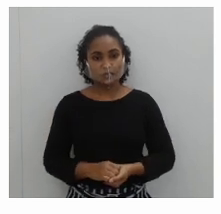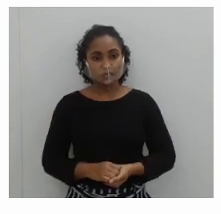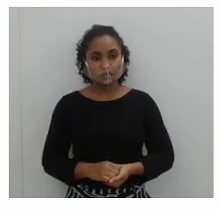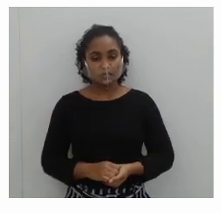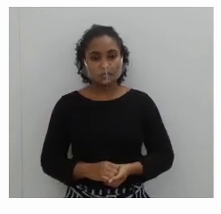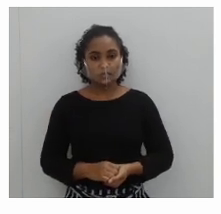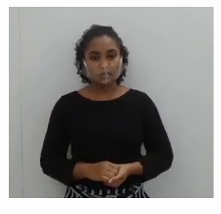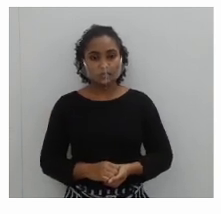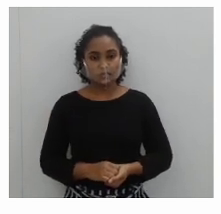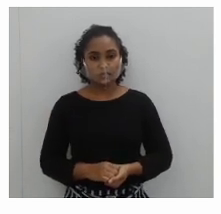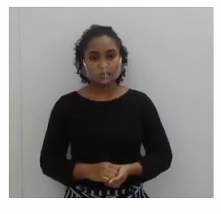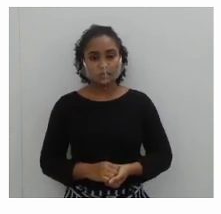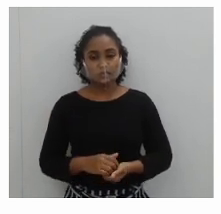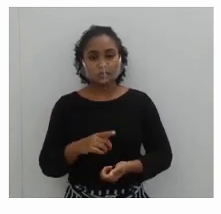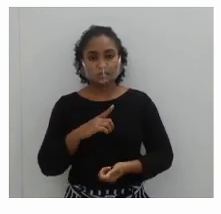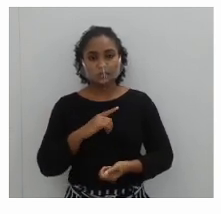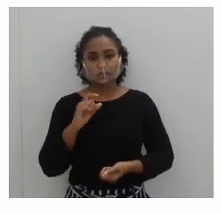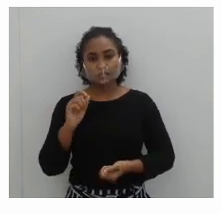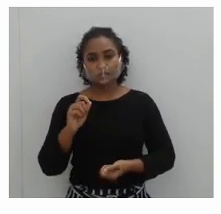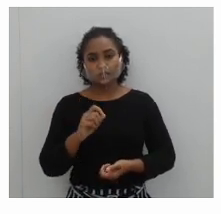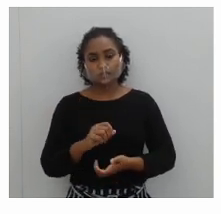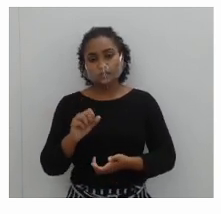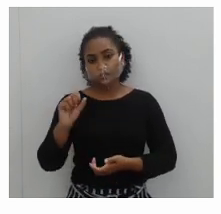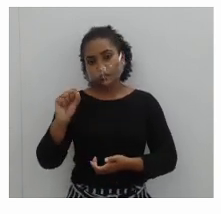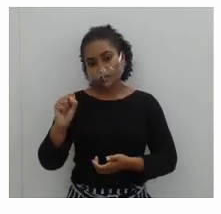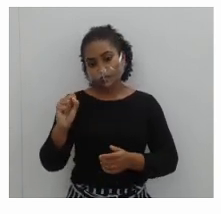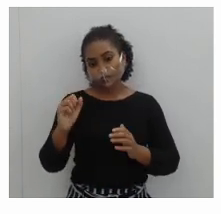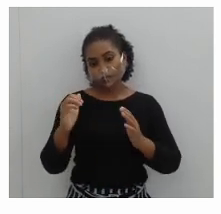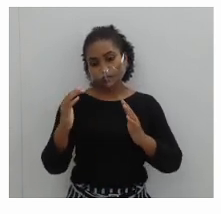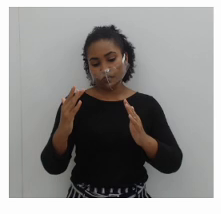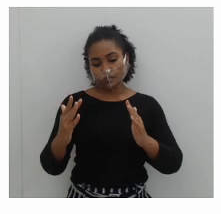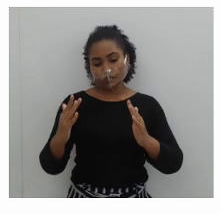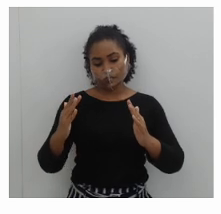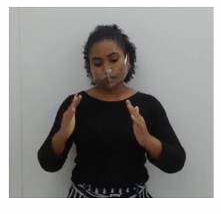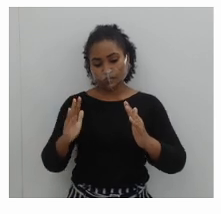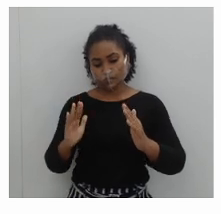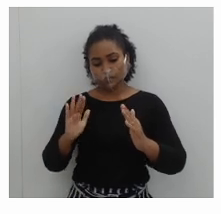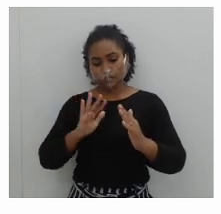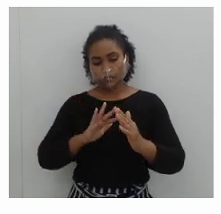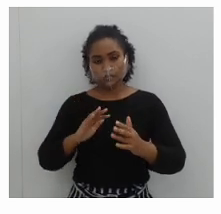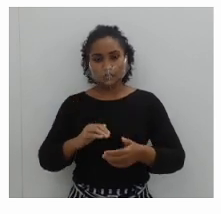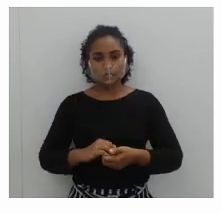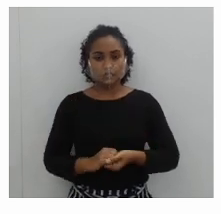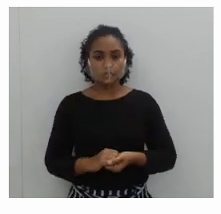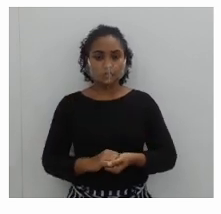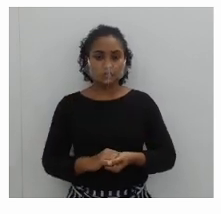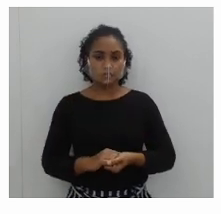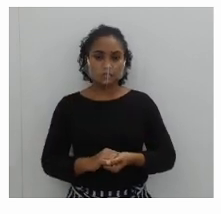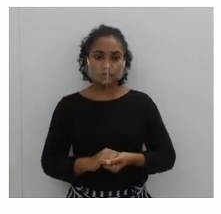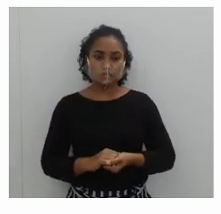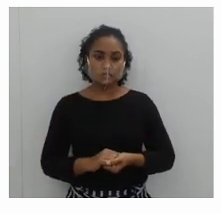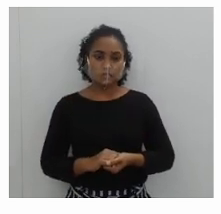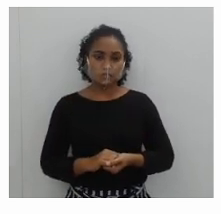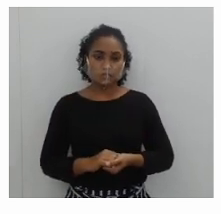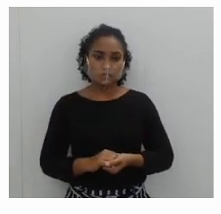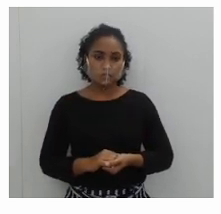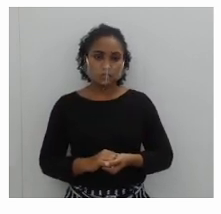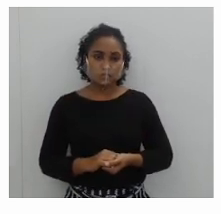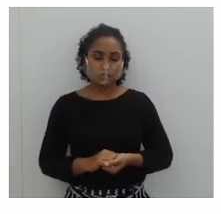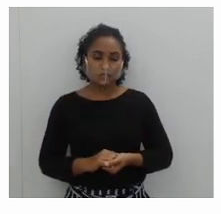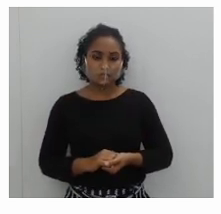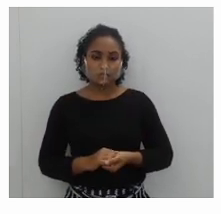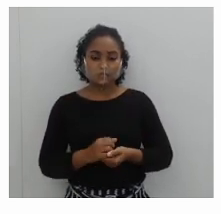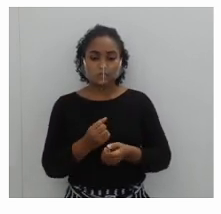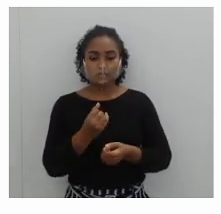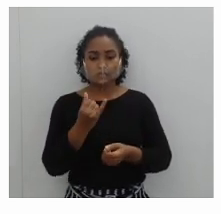lados, ele vai ter 8 faces, né? 8 faces. Contando